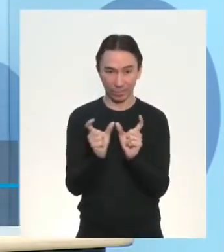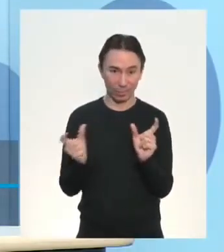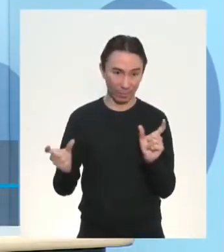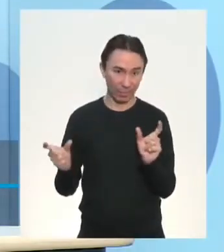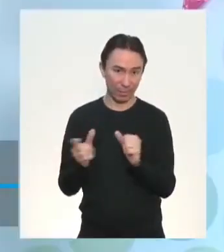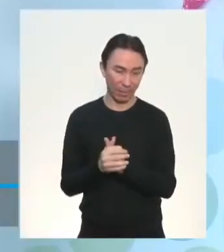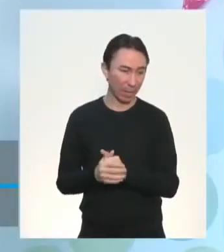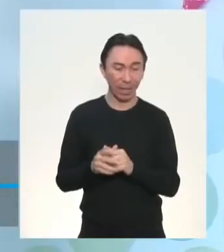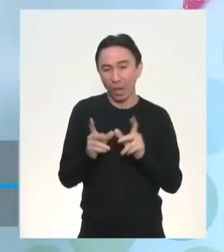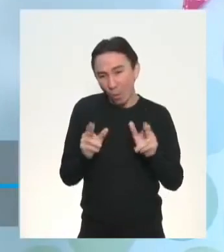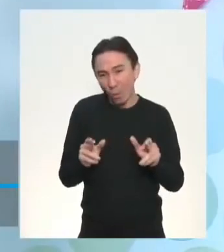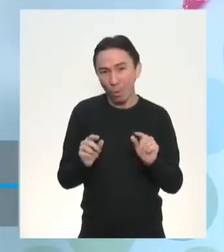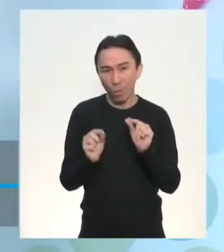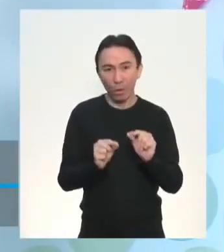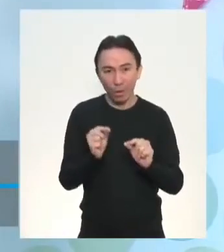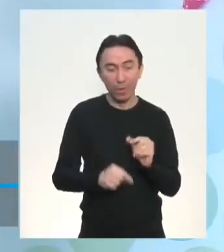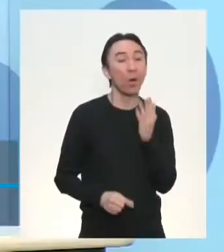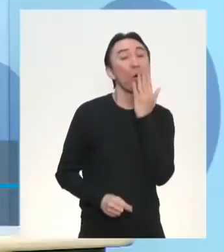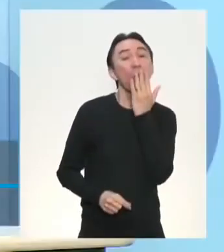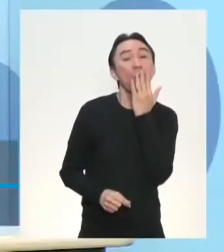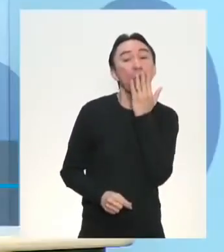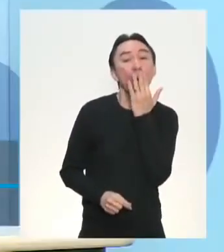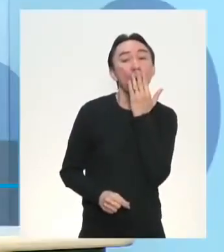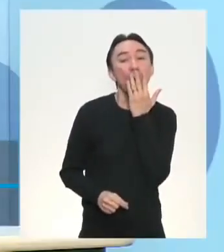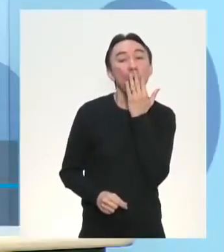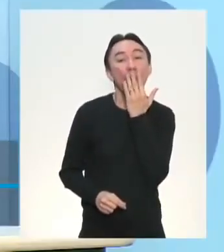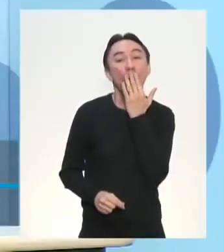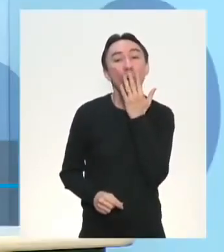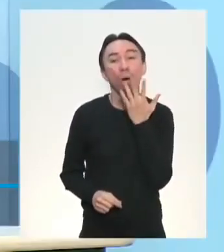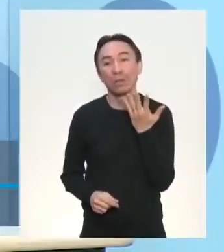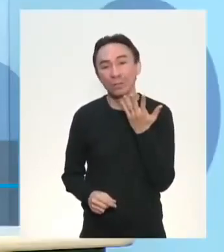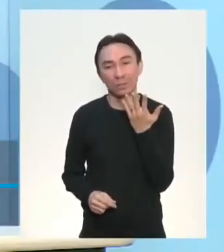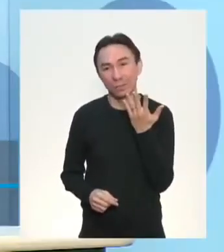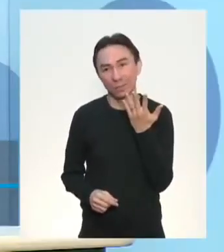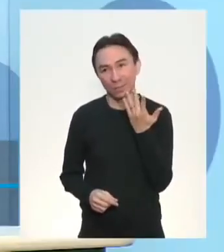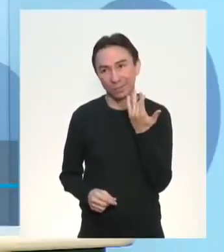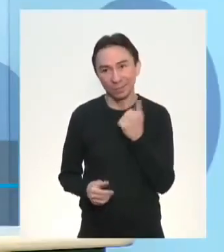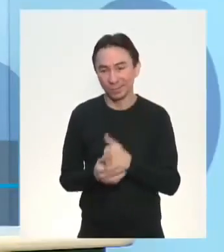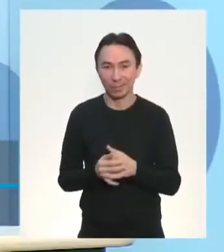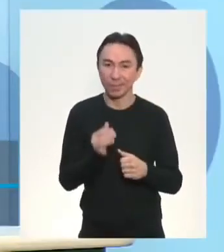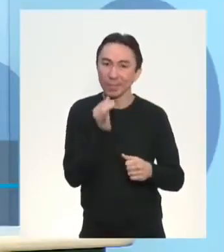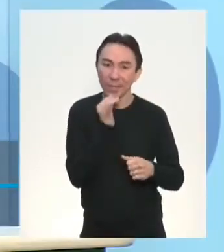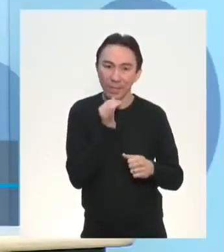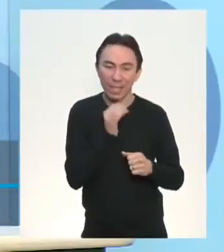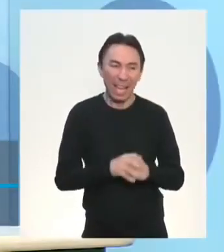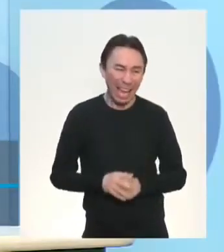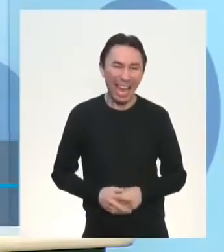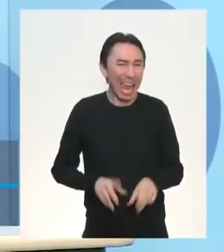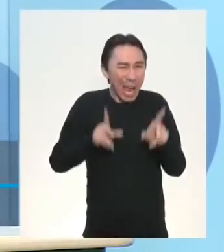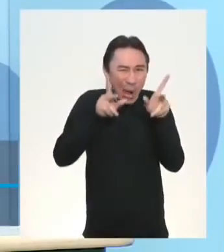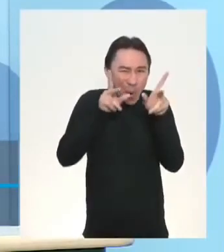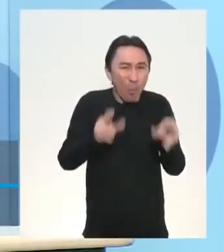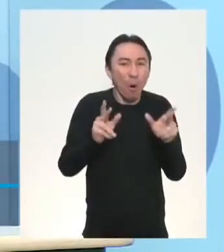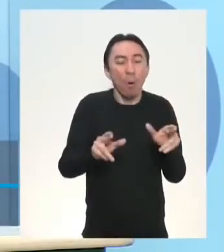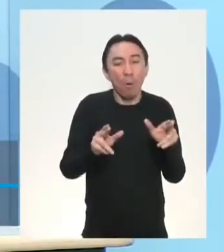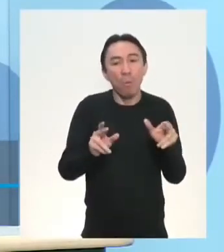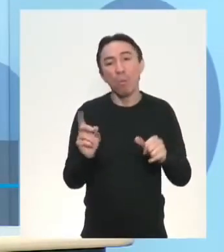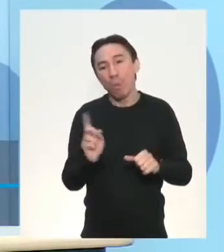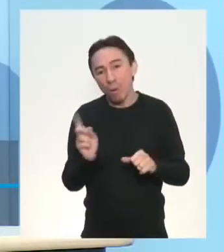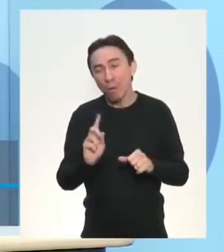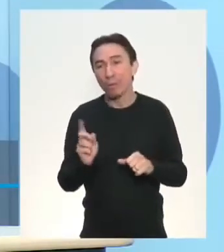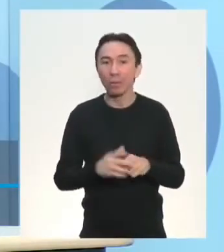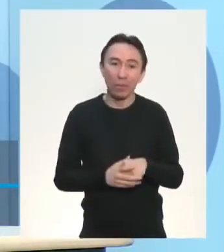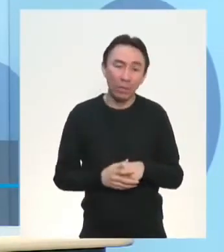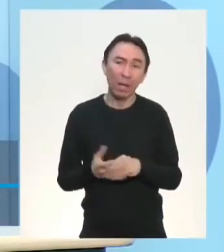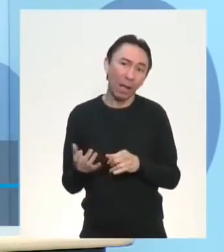cor. Uhum. Né? Então, elas não são palavras idênticas, não são significados idênticos, mas são significados, como